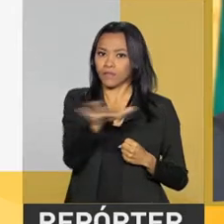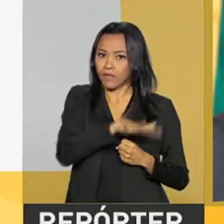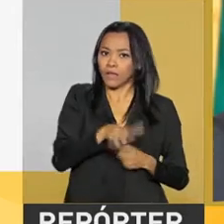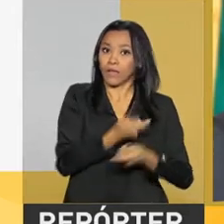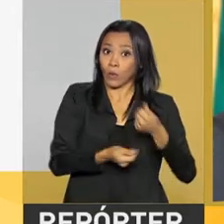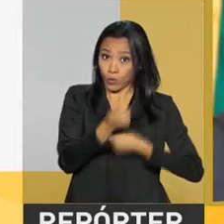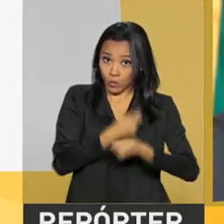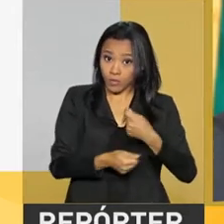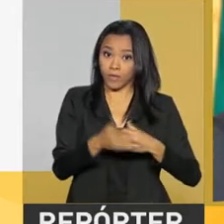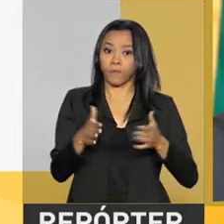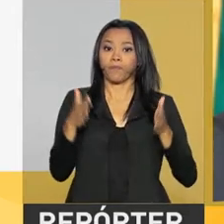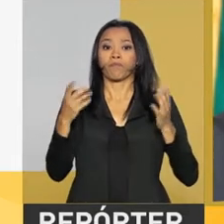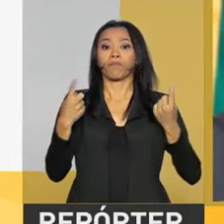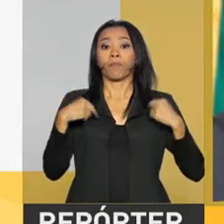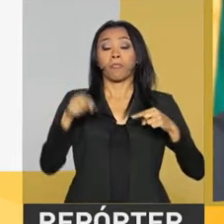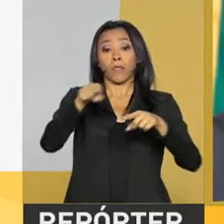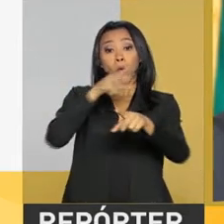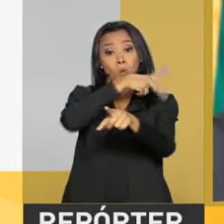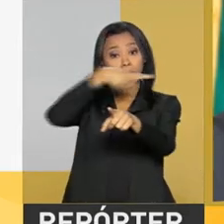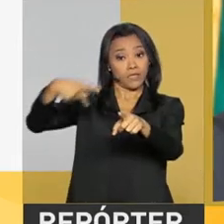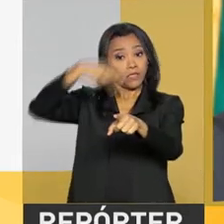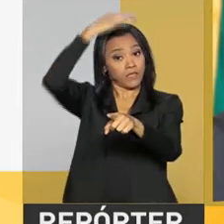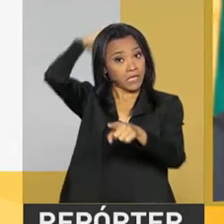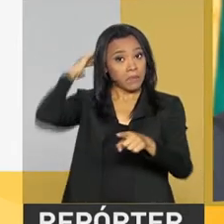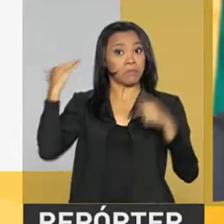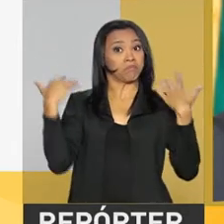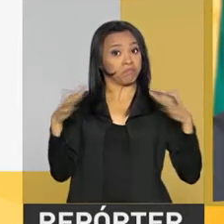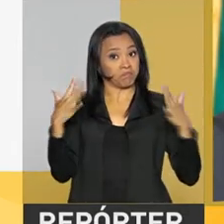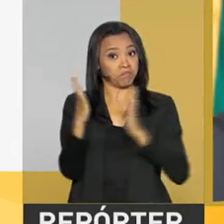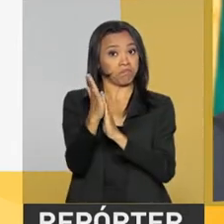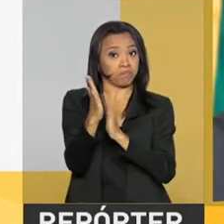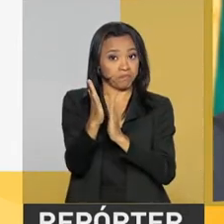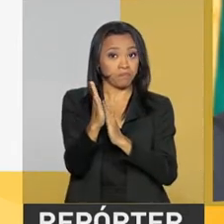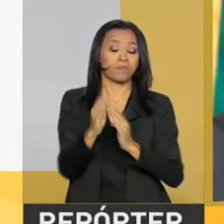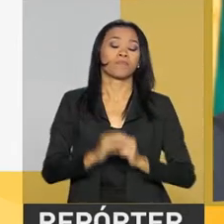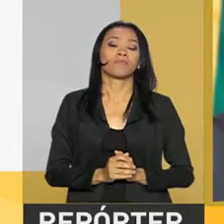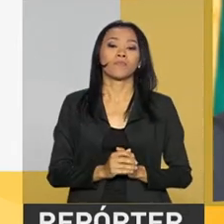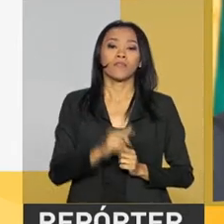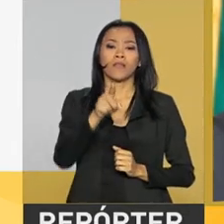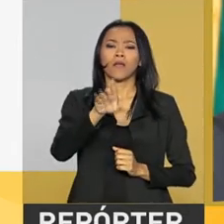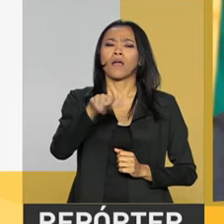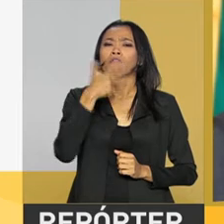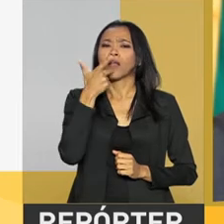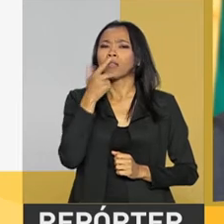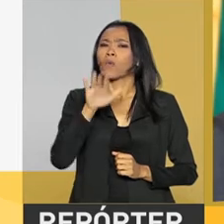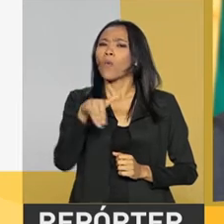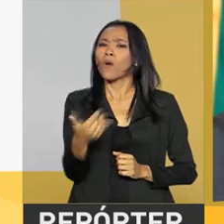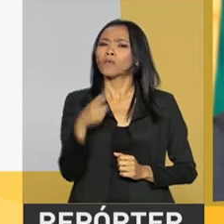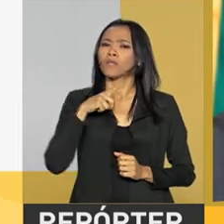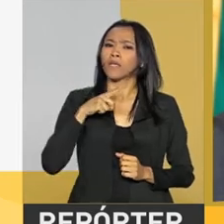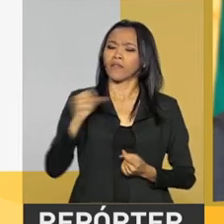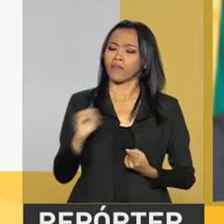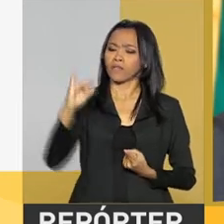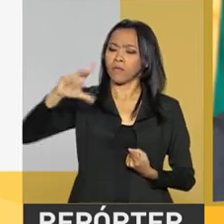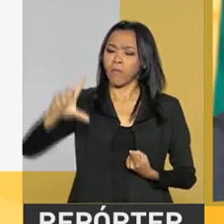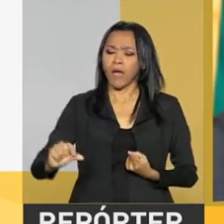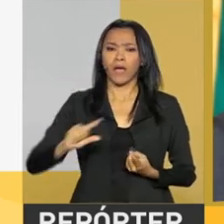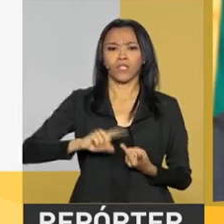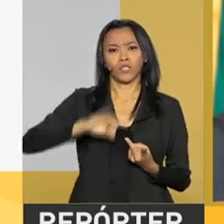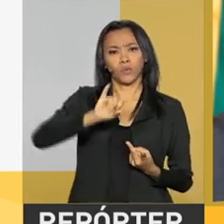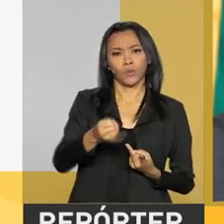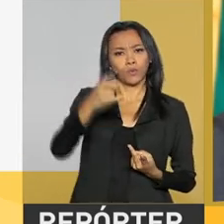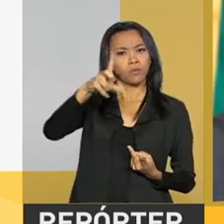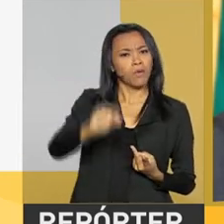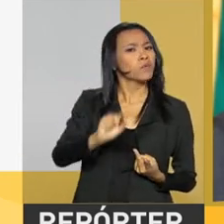o presidente michel temer comemorou o resultado quando você tem uma inflação baixa quando você tem juros menores o que